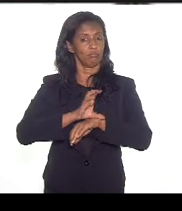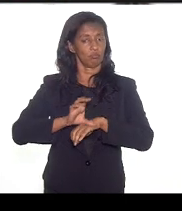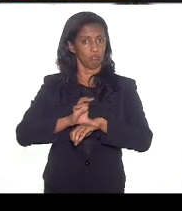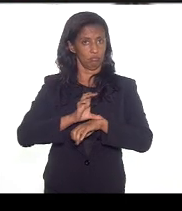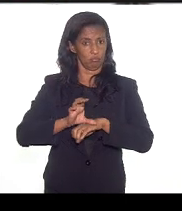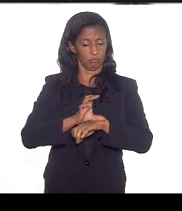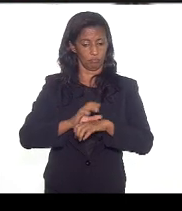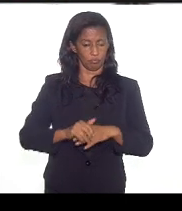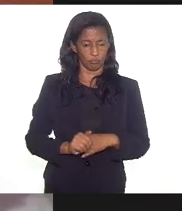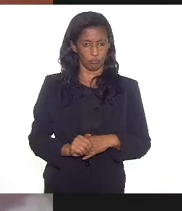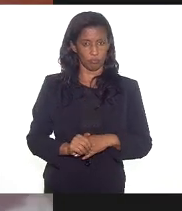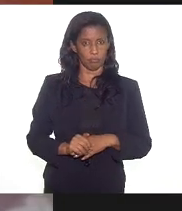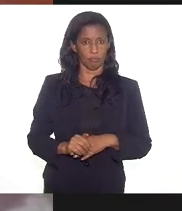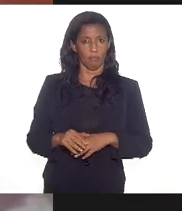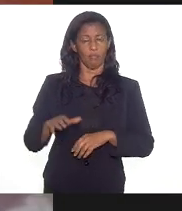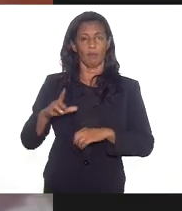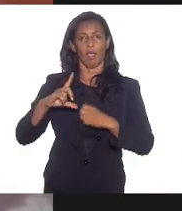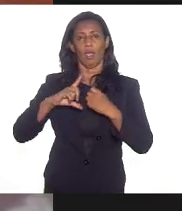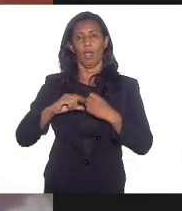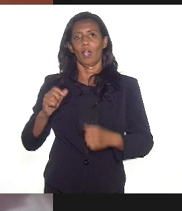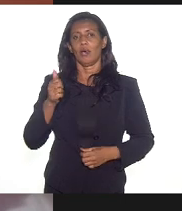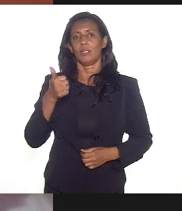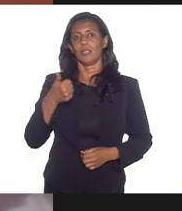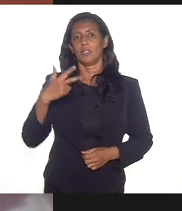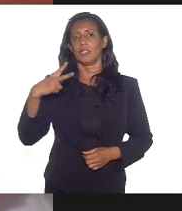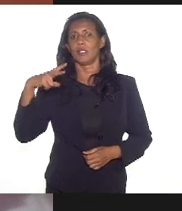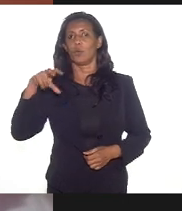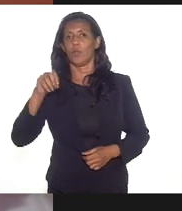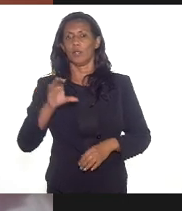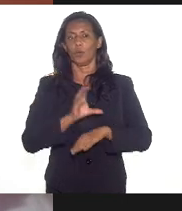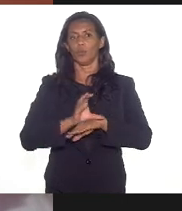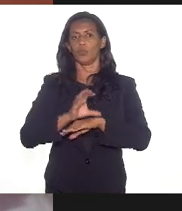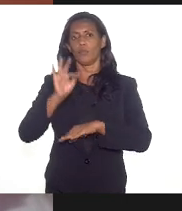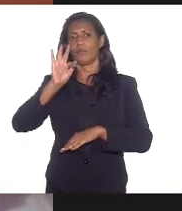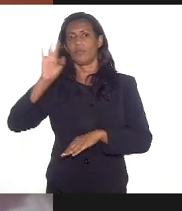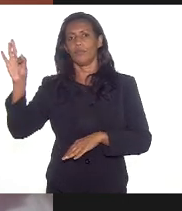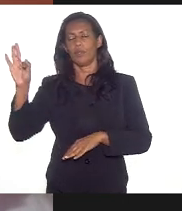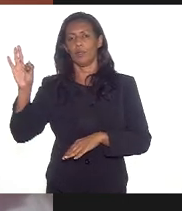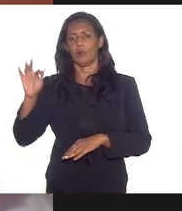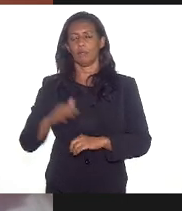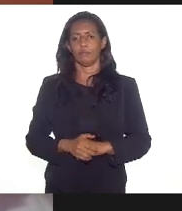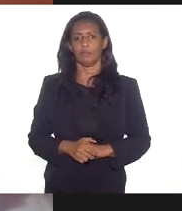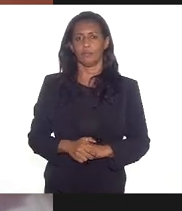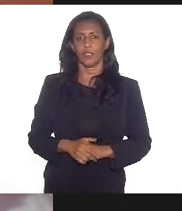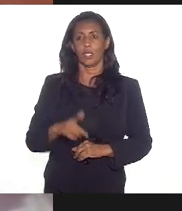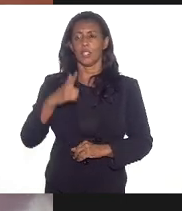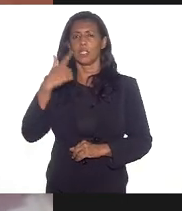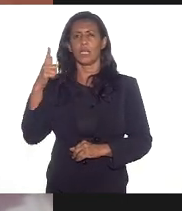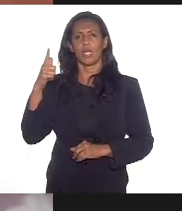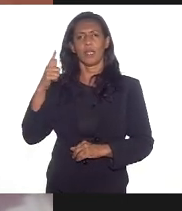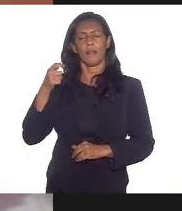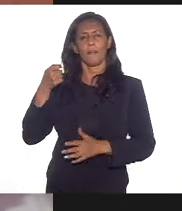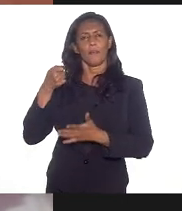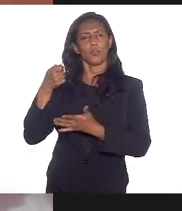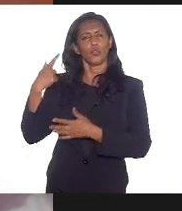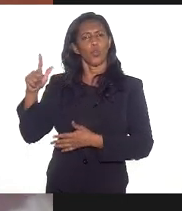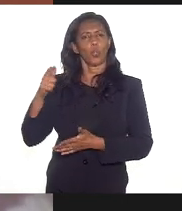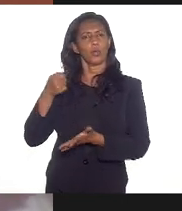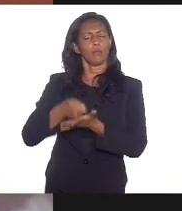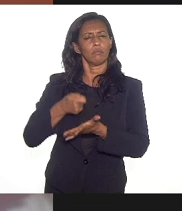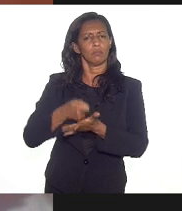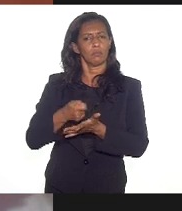vai agora. Artigo 150. Da Constituição Federal, sem prejuízo de outras garantias asseguradas